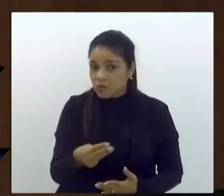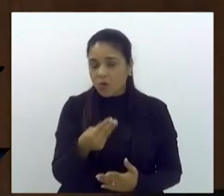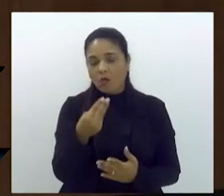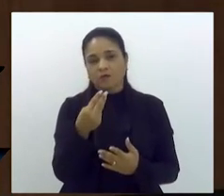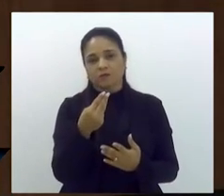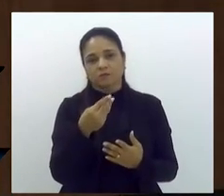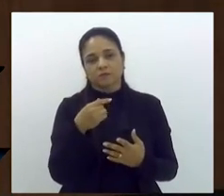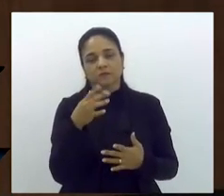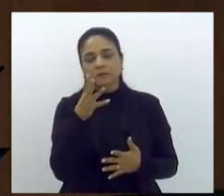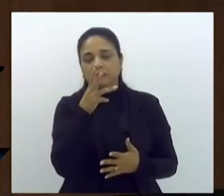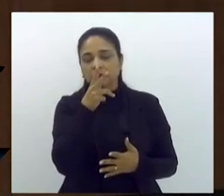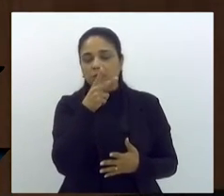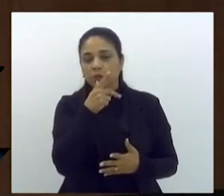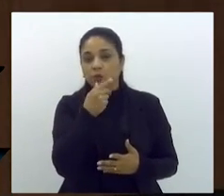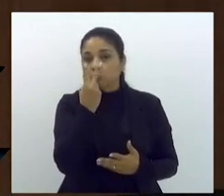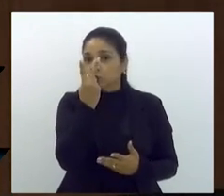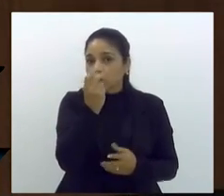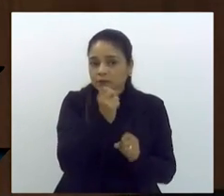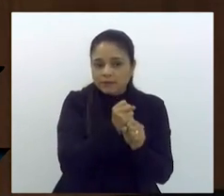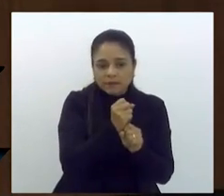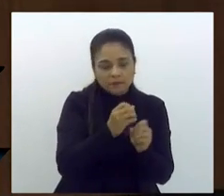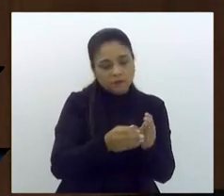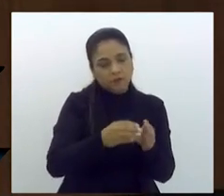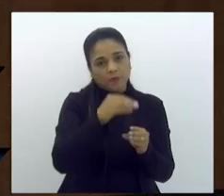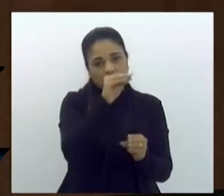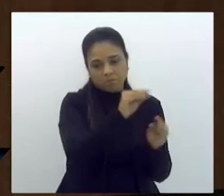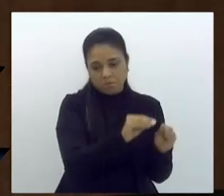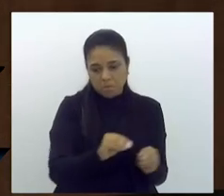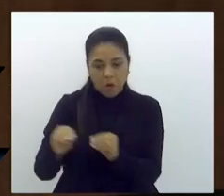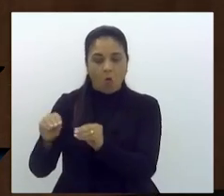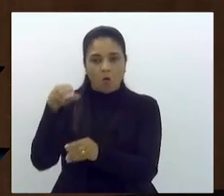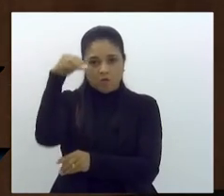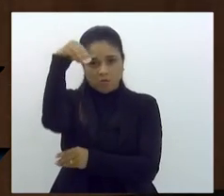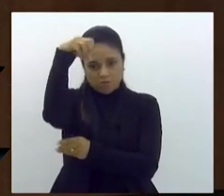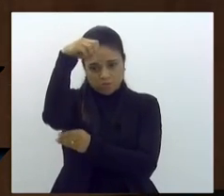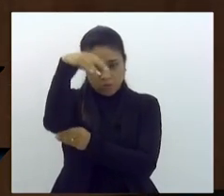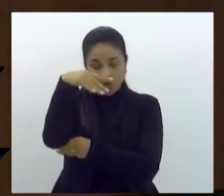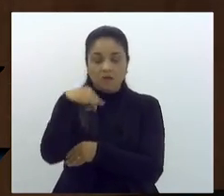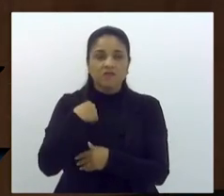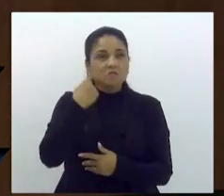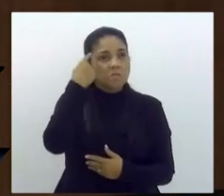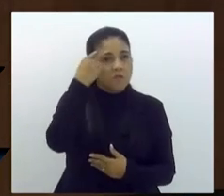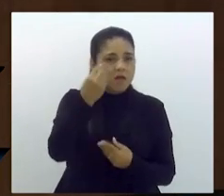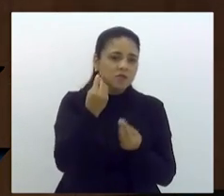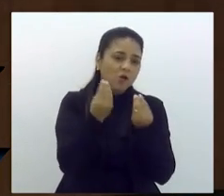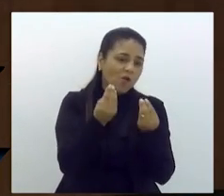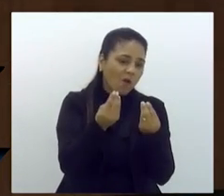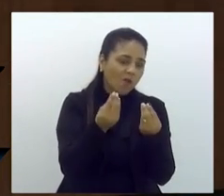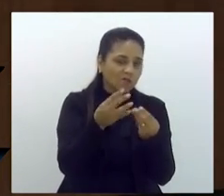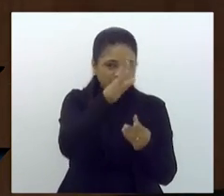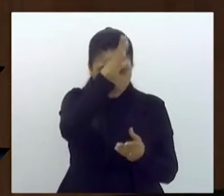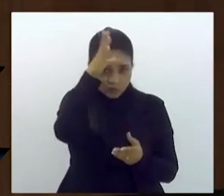isso sendo a prefeitura né você imagina o que que o empreendedor comum não passa então dá os parabéns para vossa excelência pela iniciativa